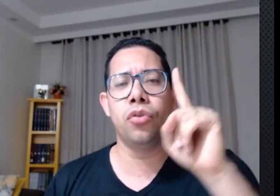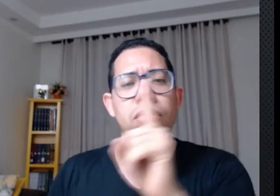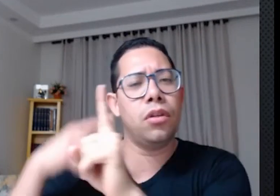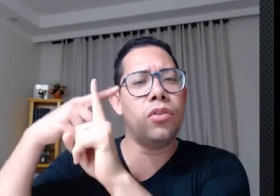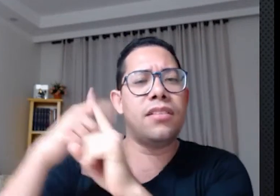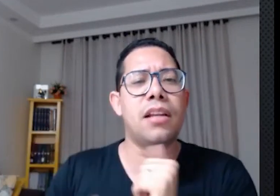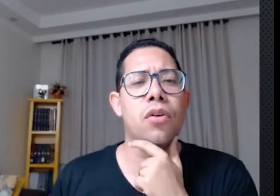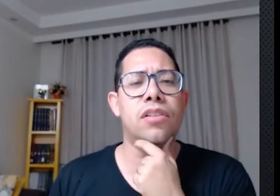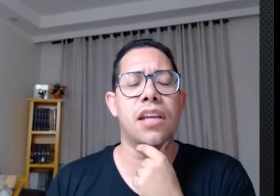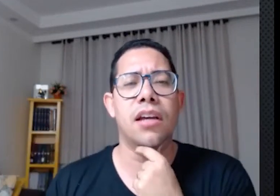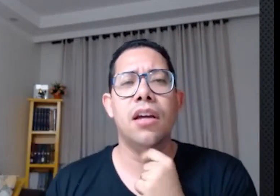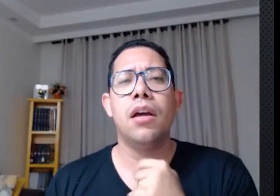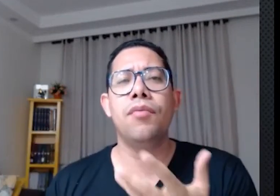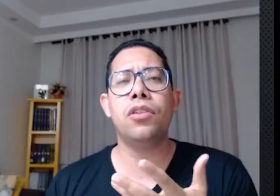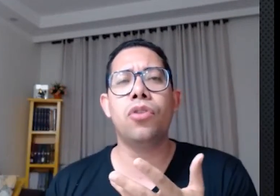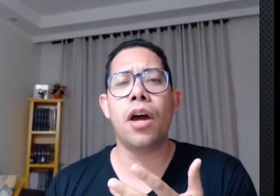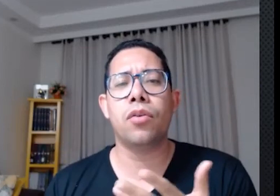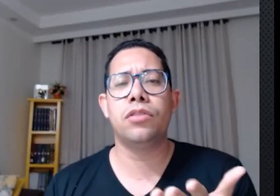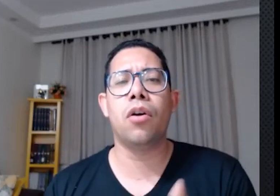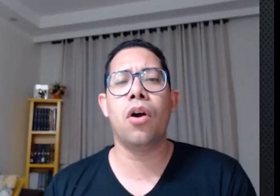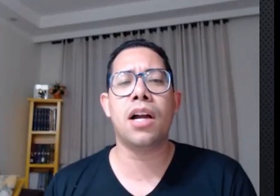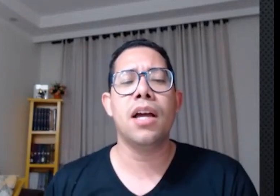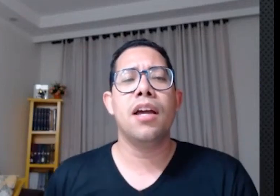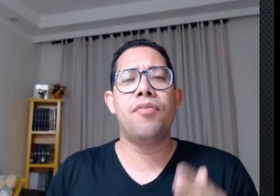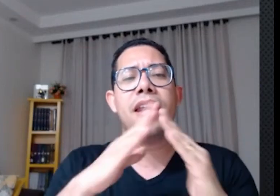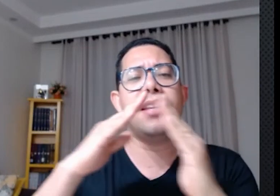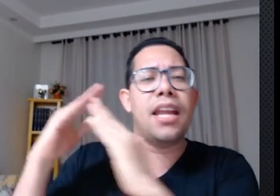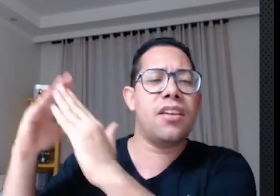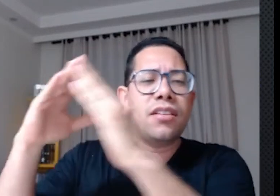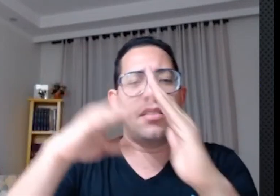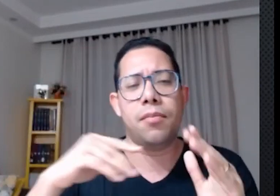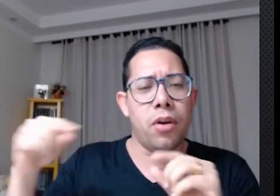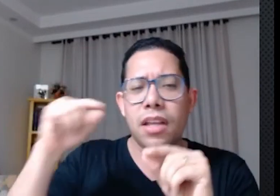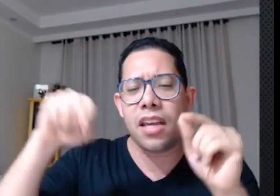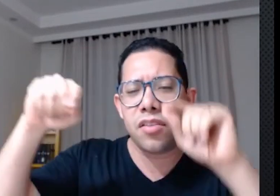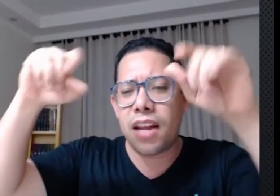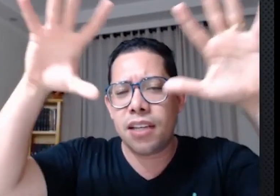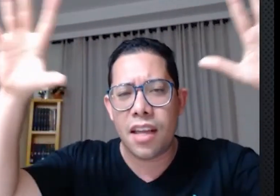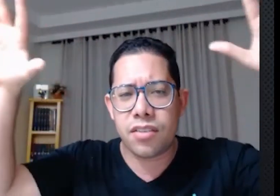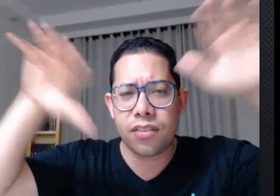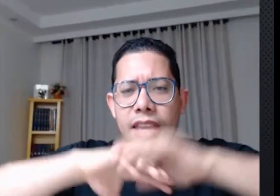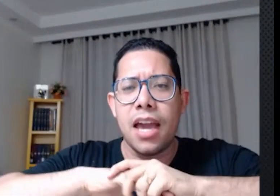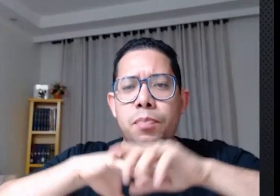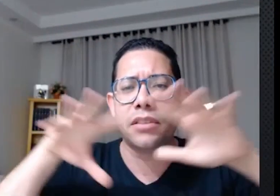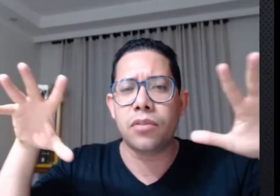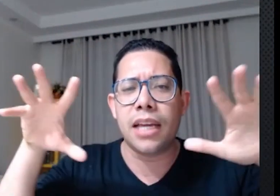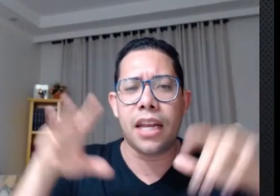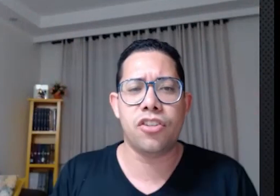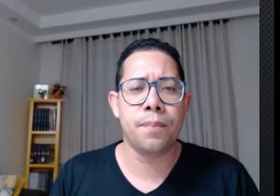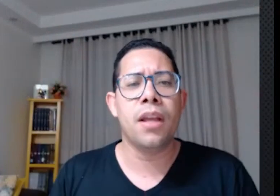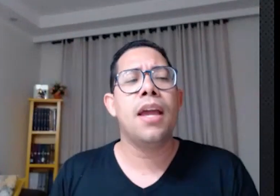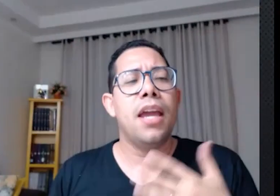de Jesus e o desenho da cruzinha. Livro histórico, você coloca várias igrejas assim, põe desenho de várias igrejas, que é a